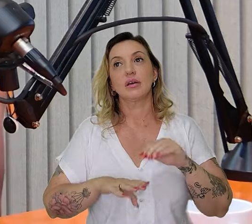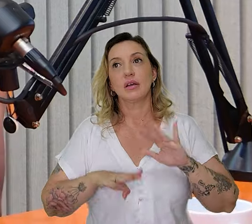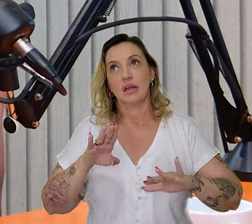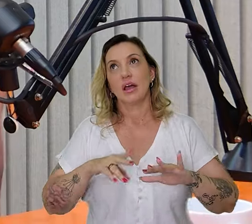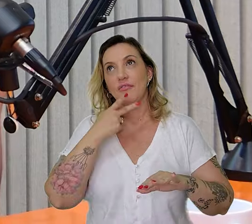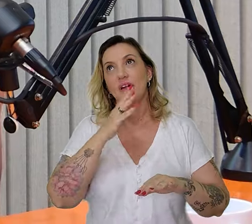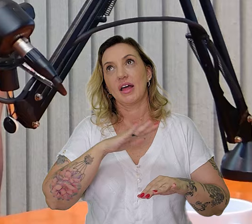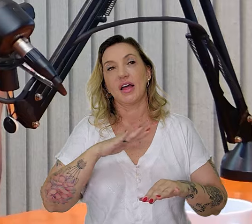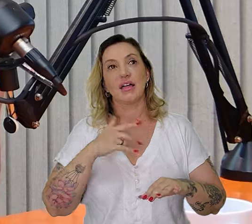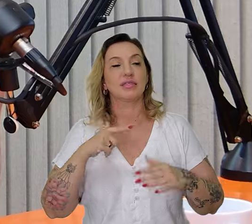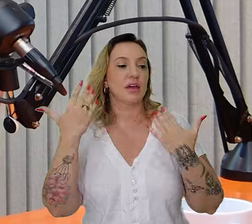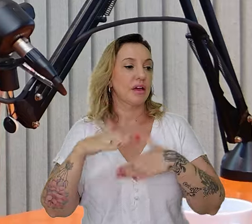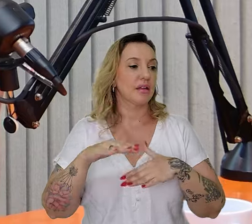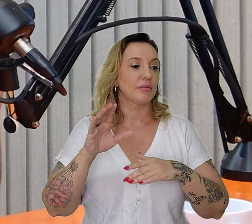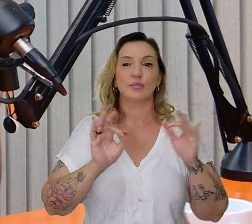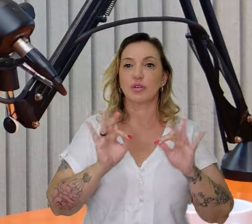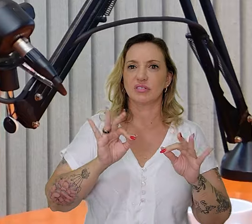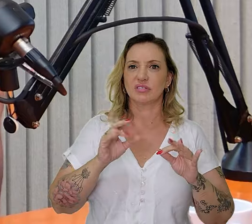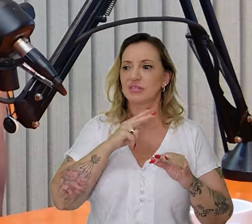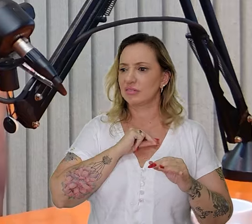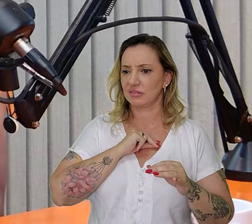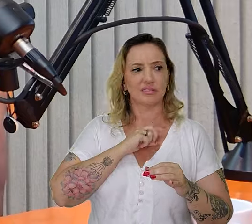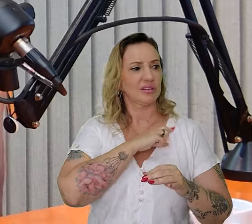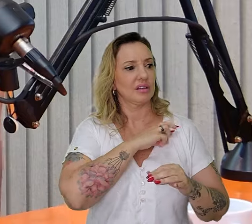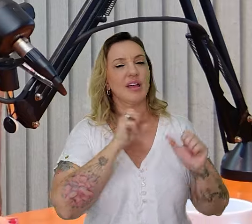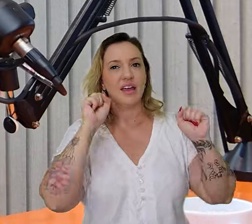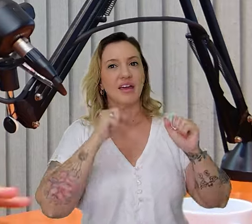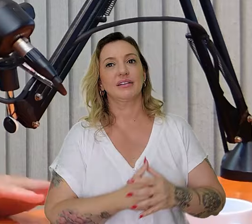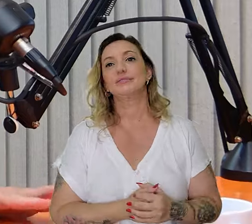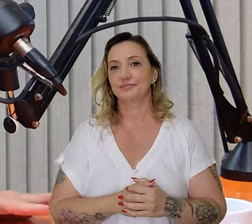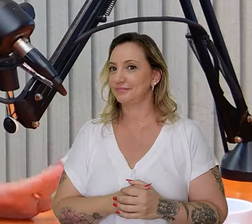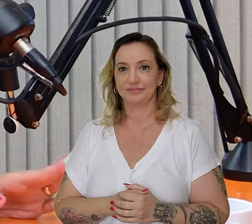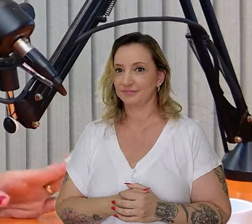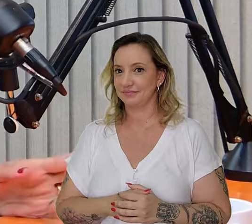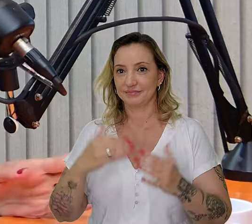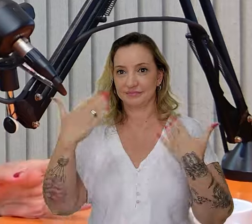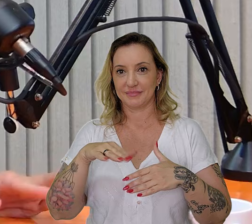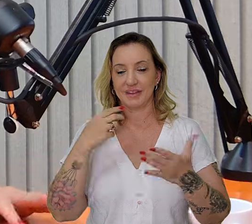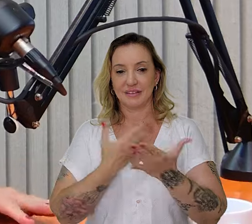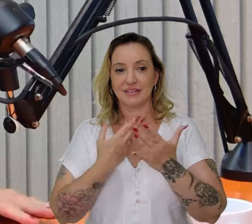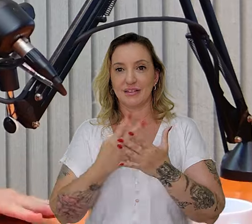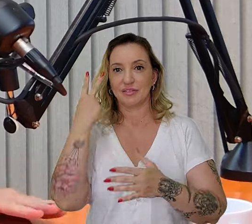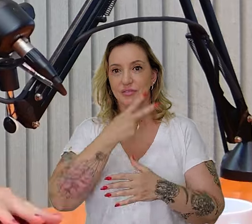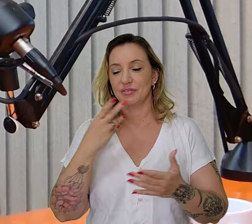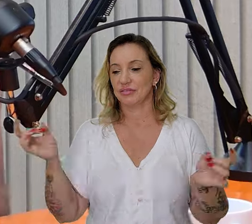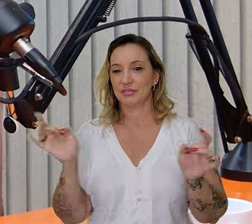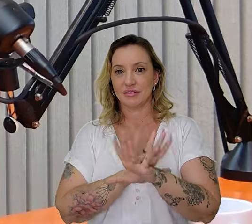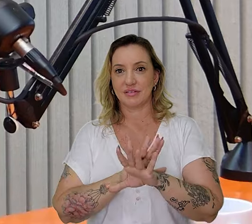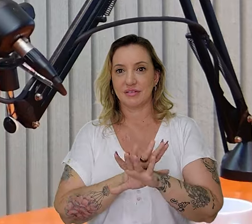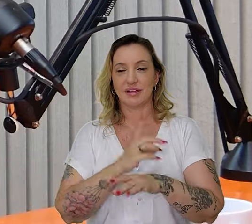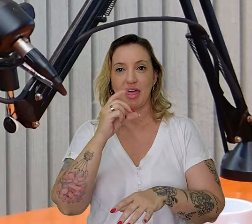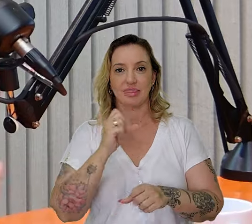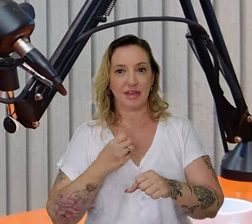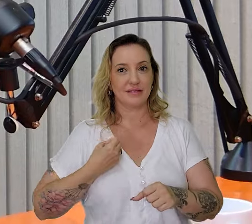tem projeto os alunos do ensino médio falam Ei gente uma prova Você S estuda em duas horas você vai lá faz sua prova Tira seu 10 um projeto